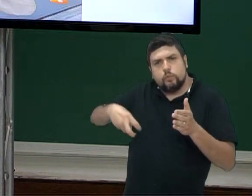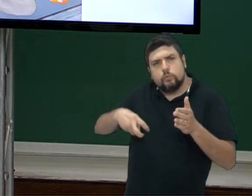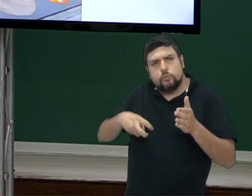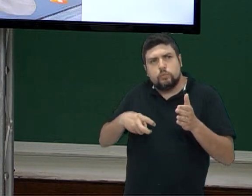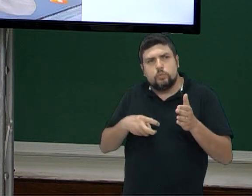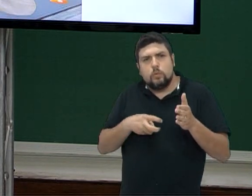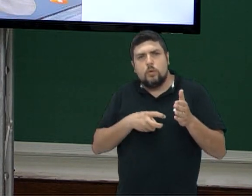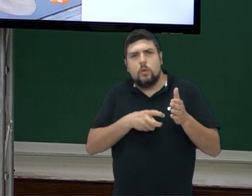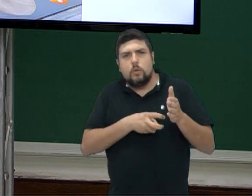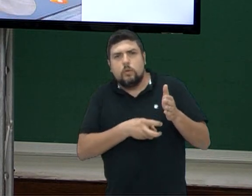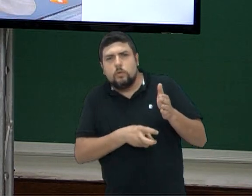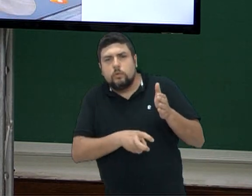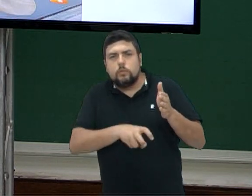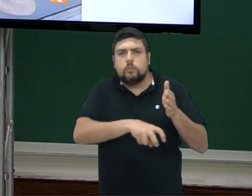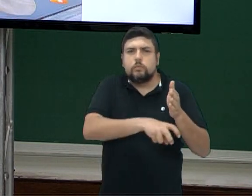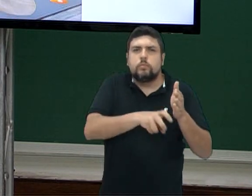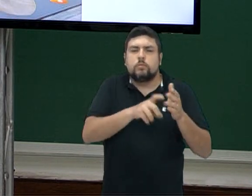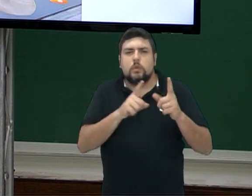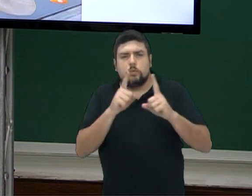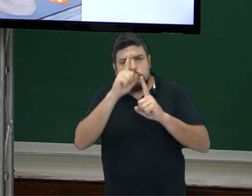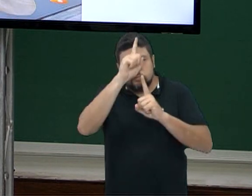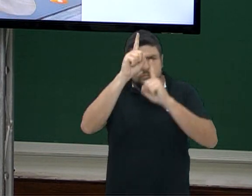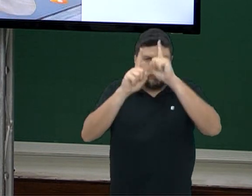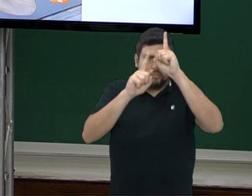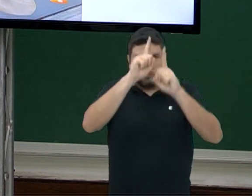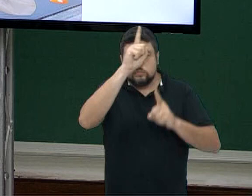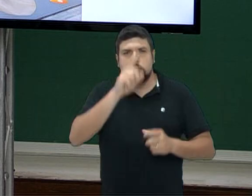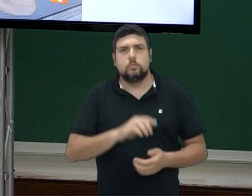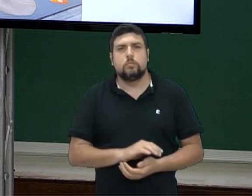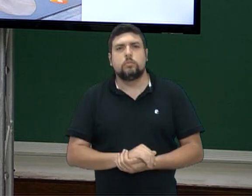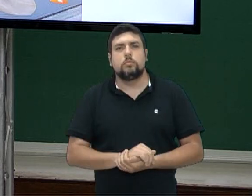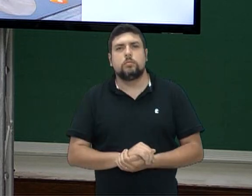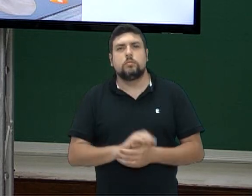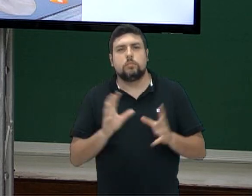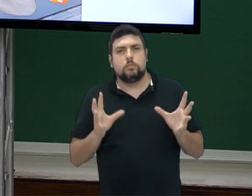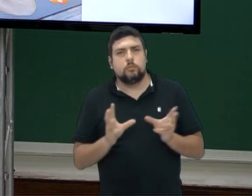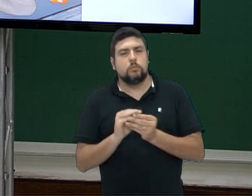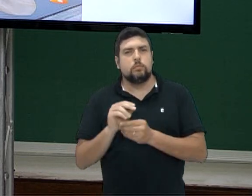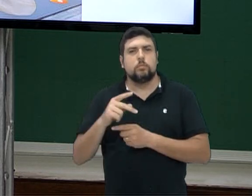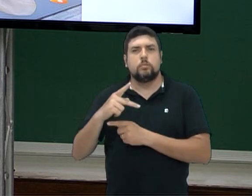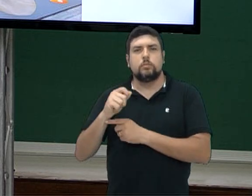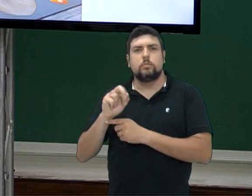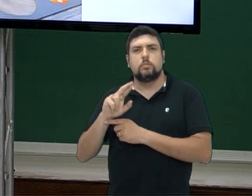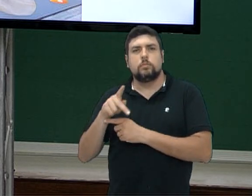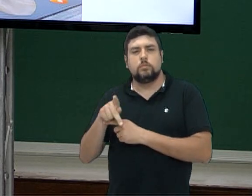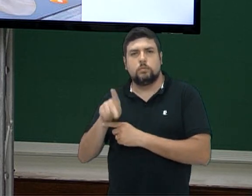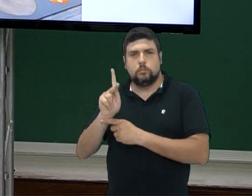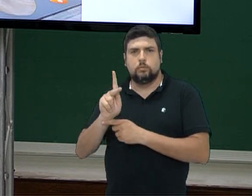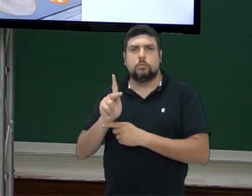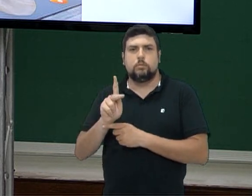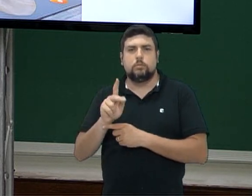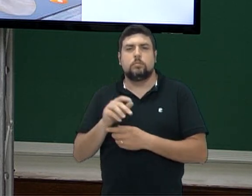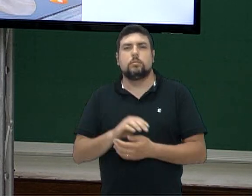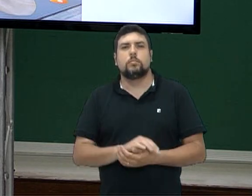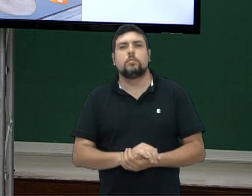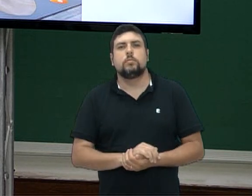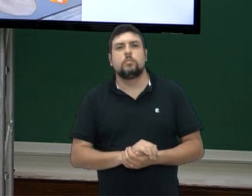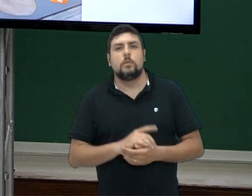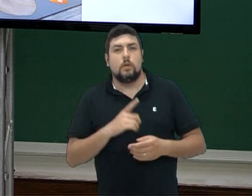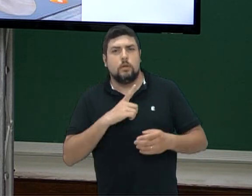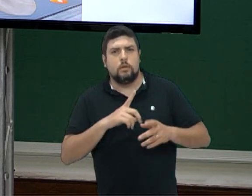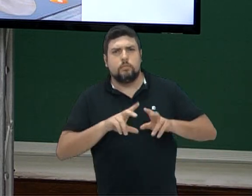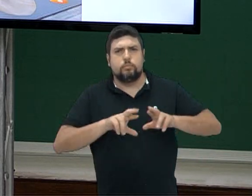aqui numa outra parte. Então esses obstáculos eles interagem proporcionando uma variabilidade